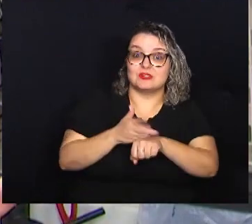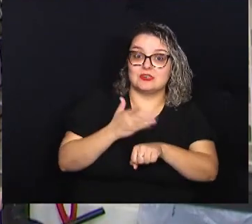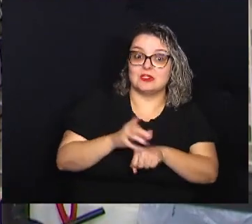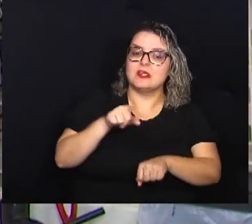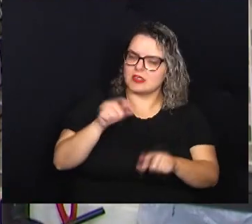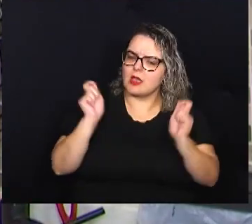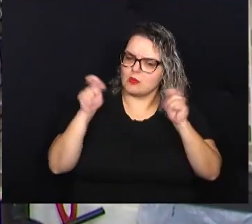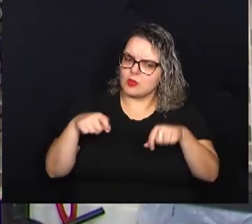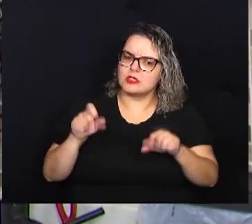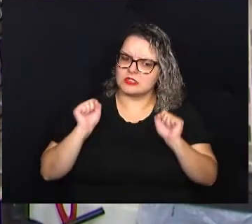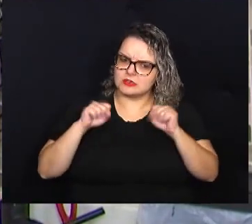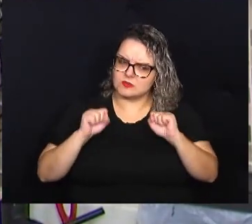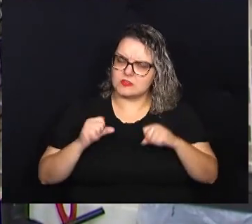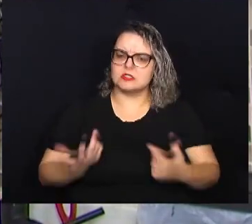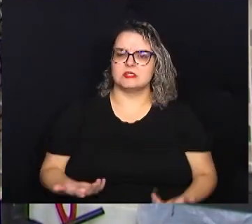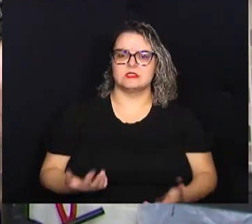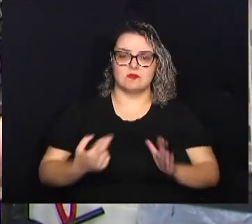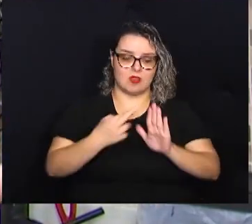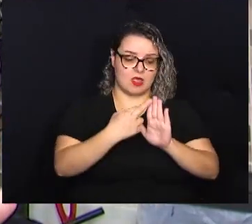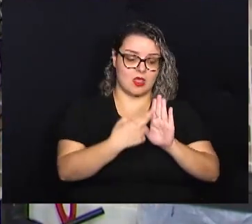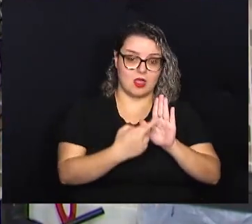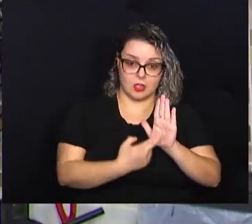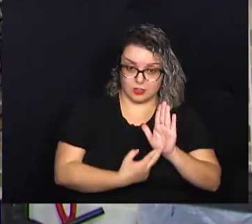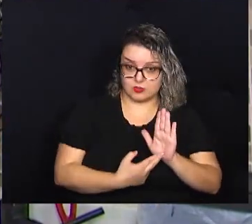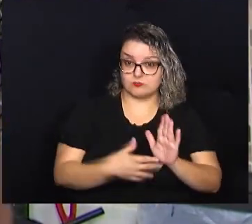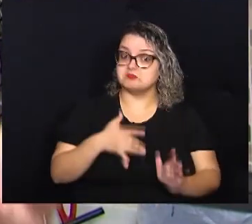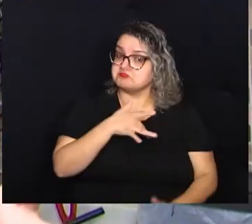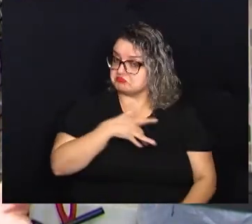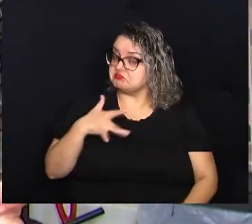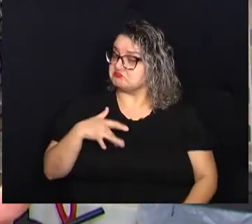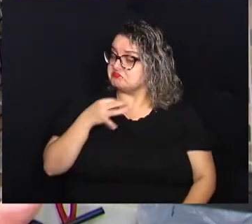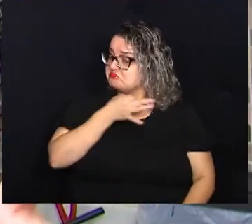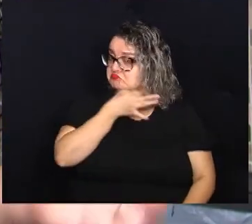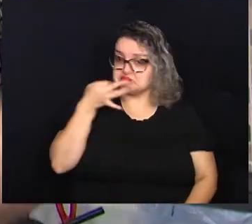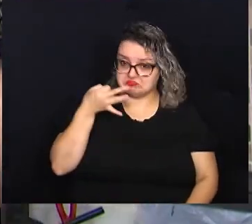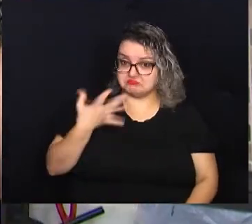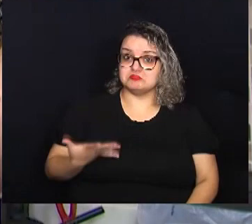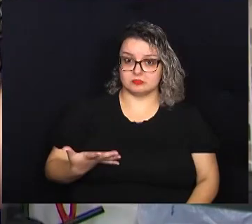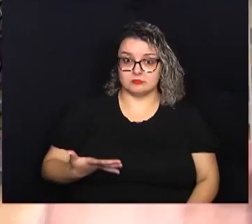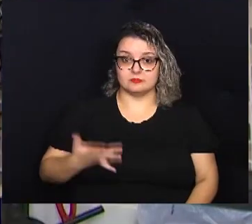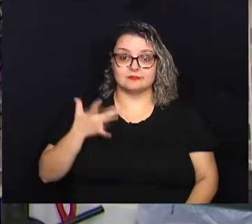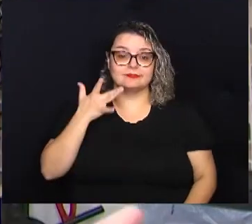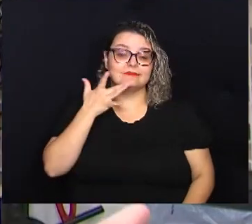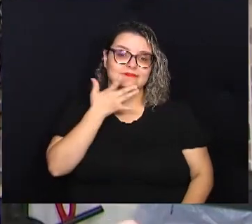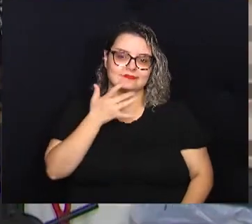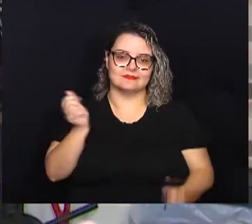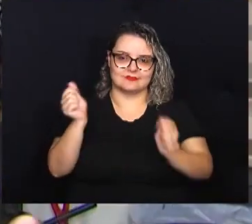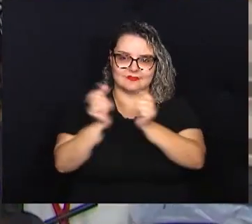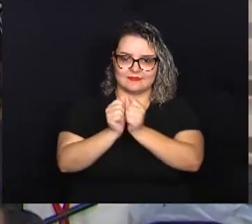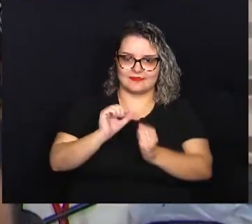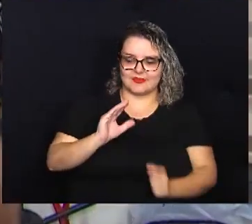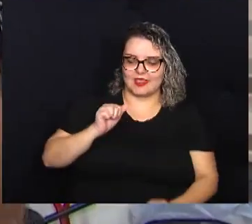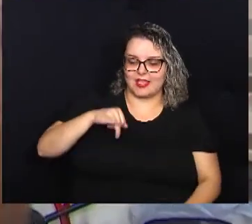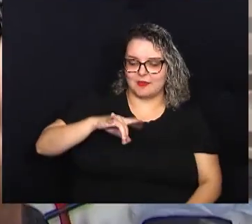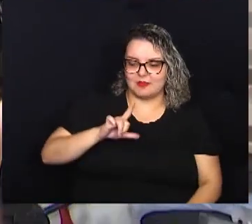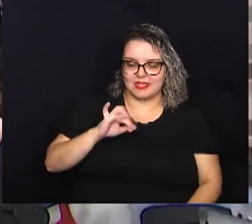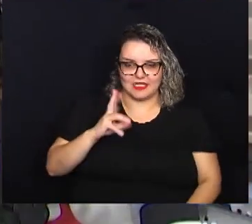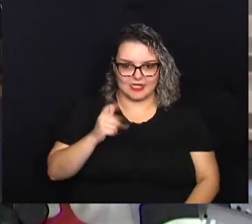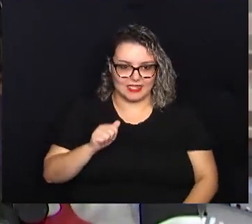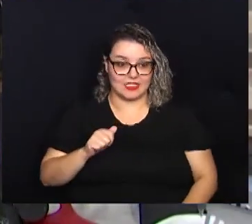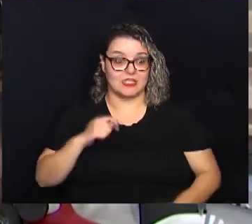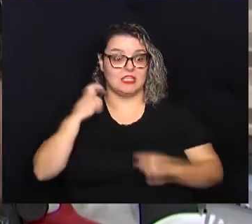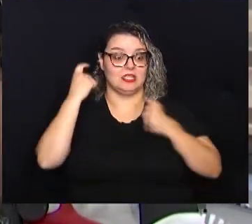é possível mesmo fazer receitas saudáveis deliciosas tô aqui com a Camilinha que é super